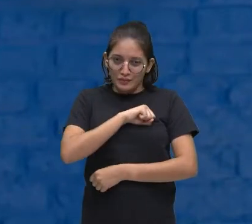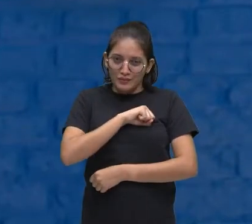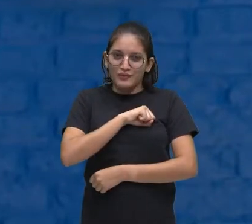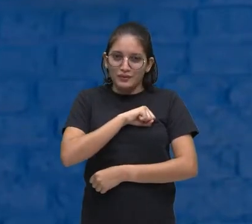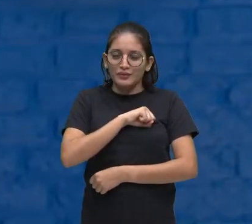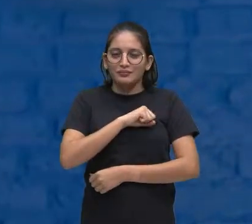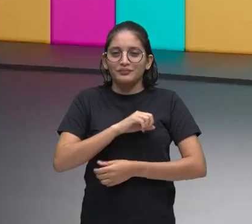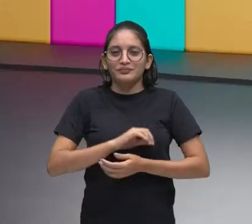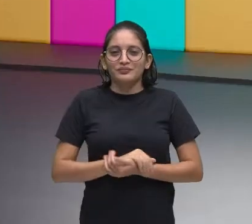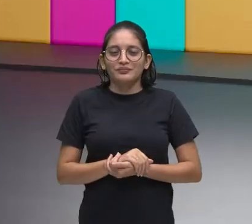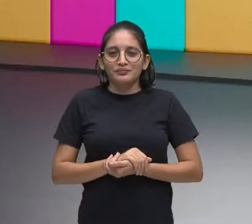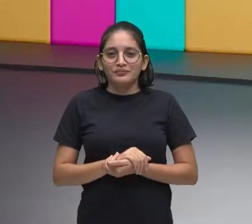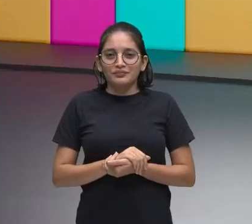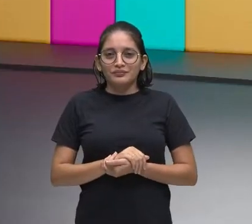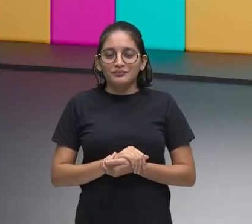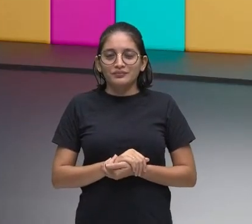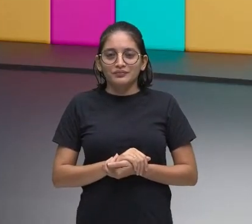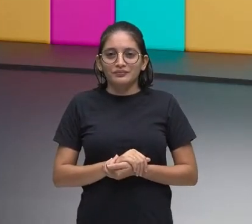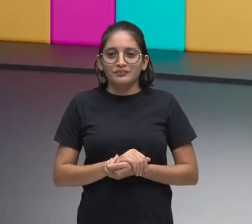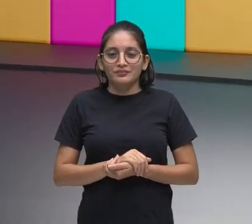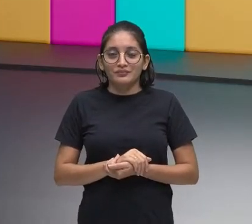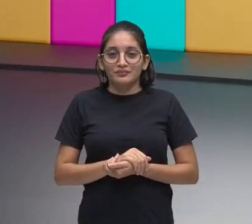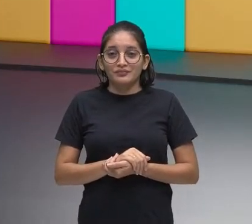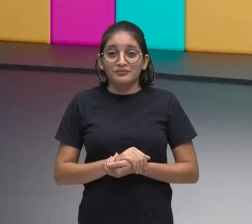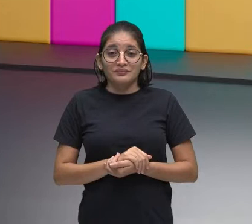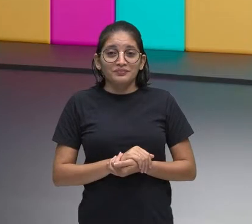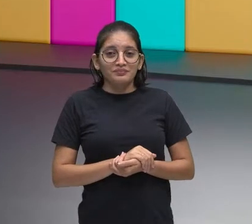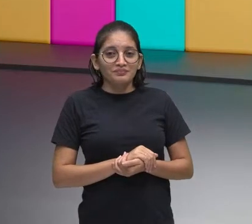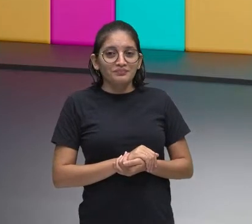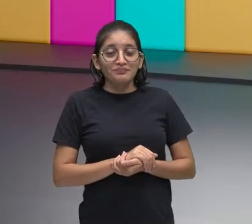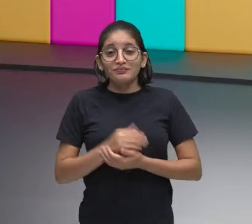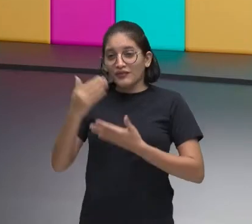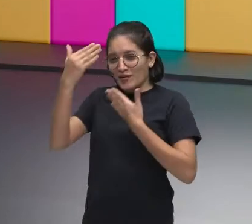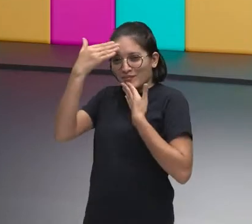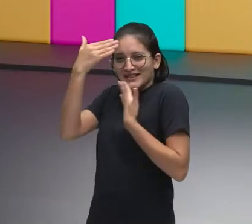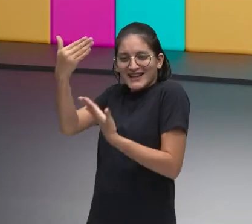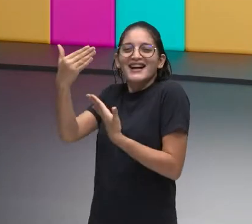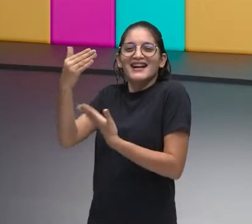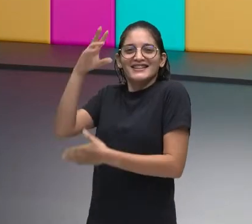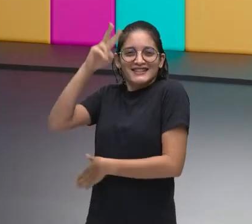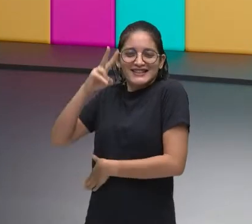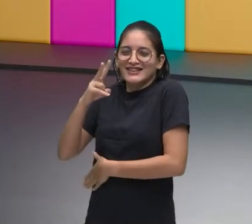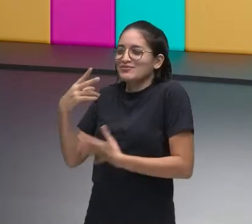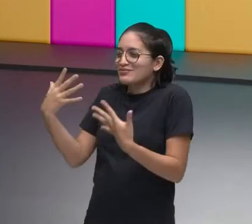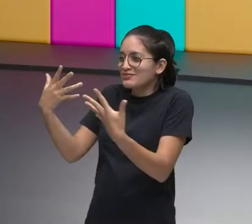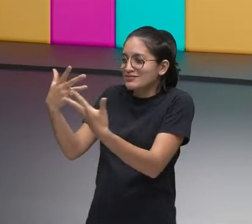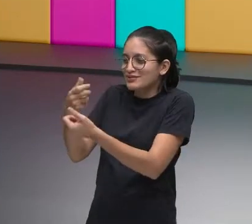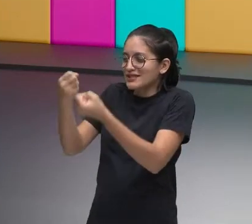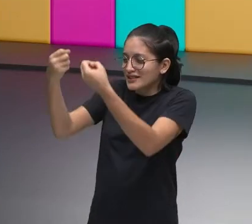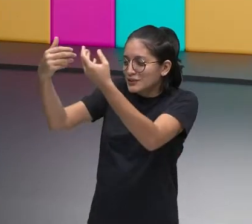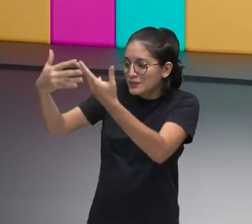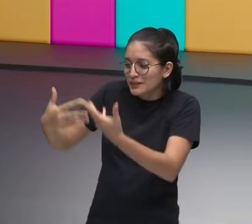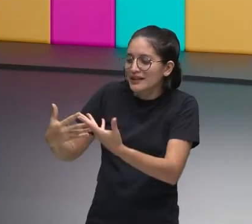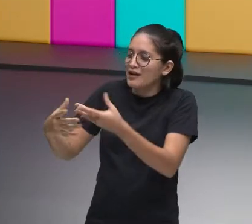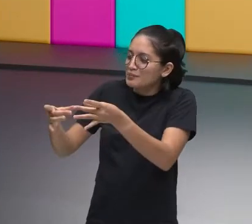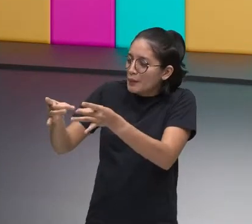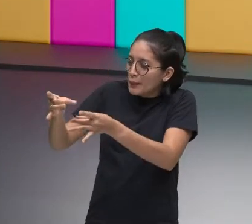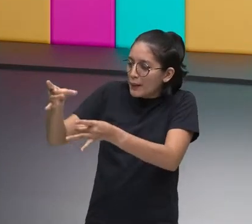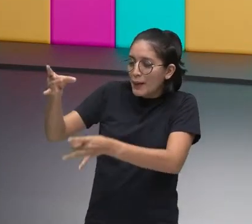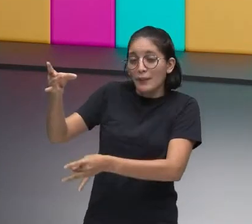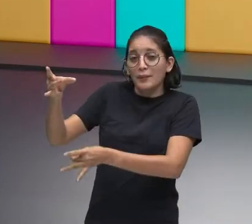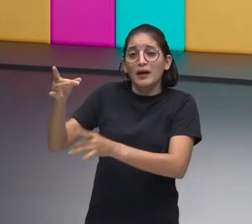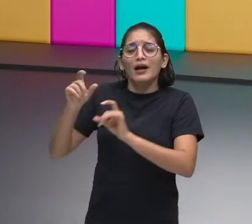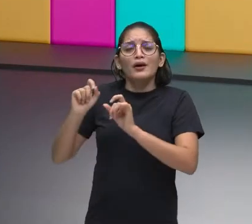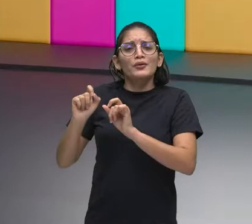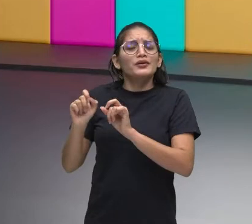bastão para você, Nage, agora. Muito obrigada. Que história linda, né? Bem contada pela Débora, bem explicada. E o